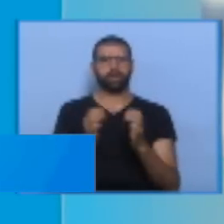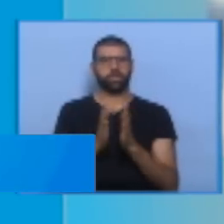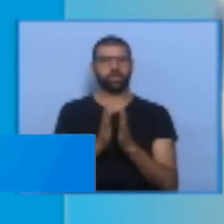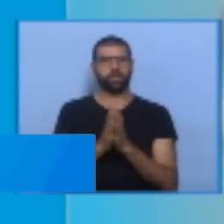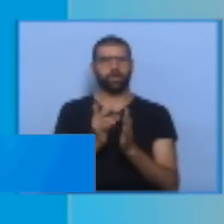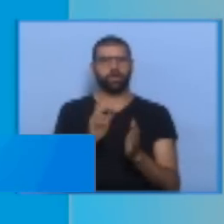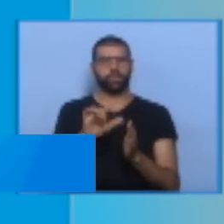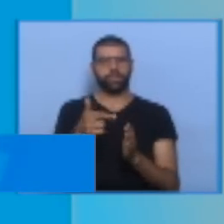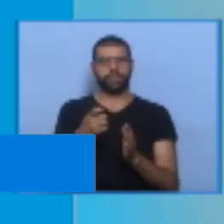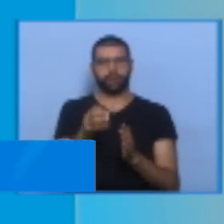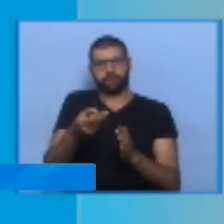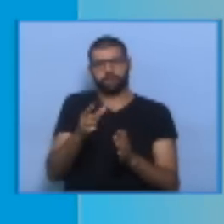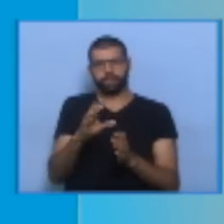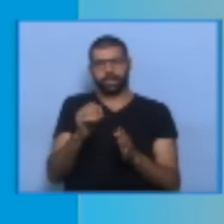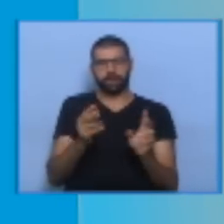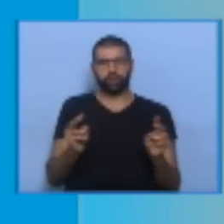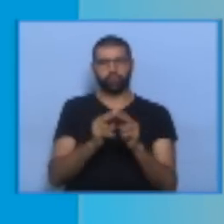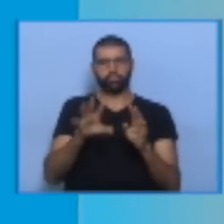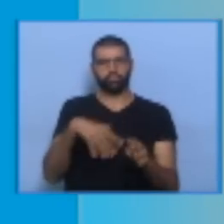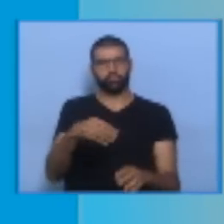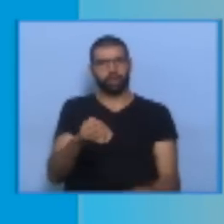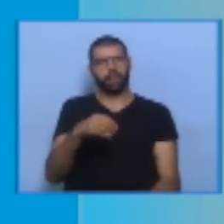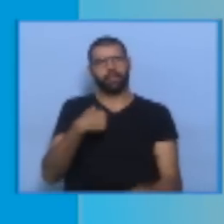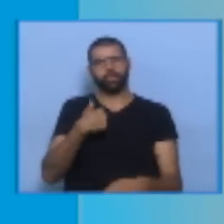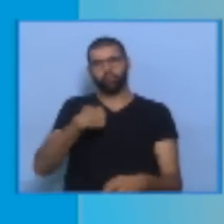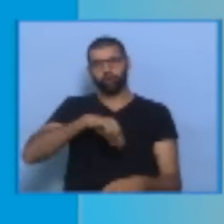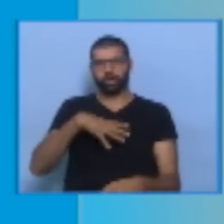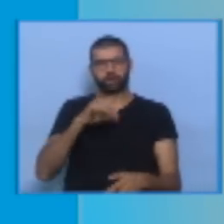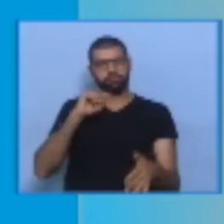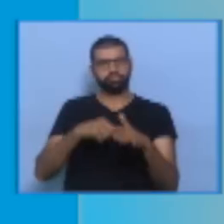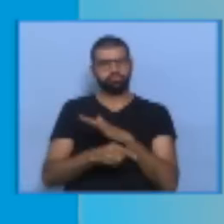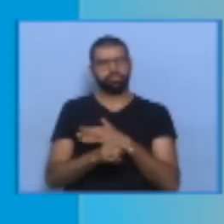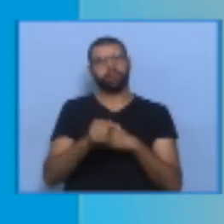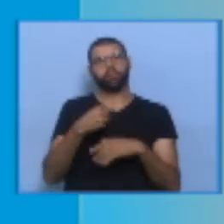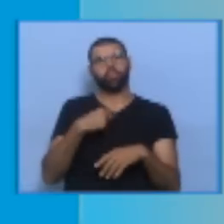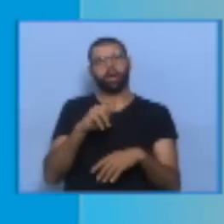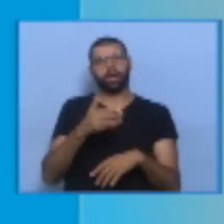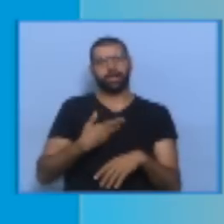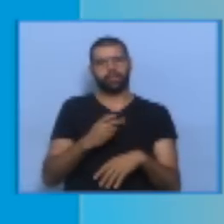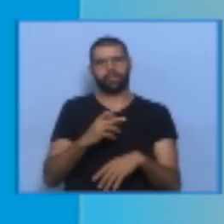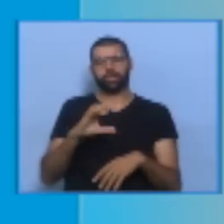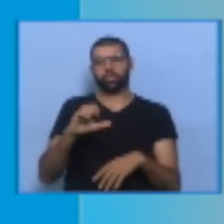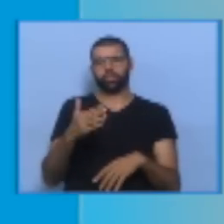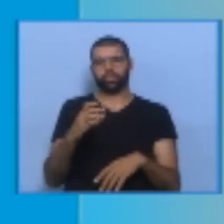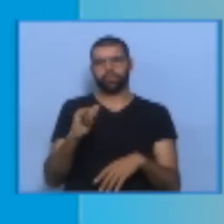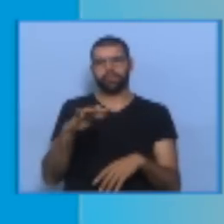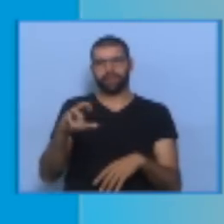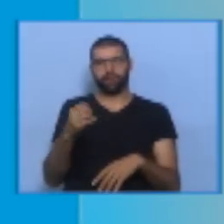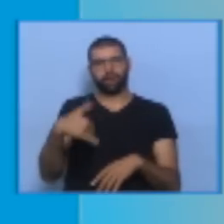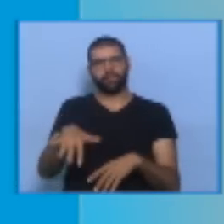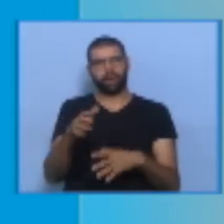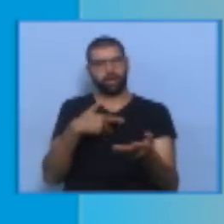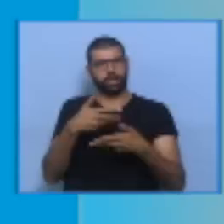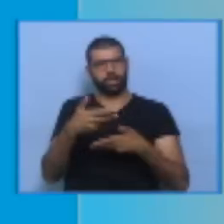de Paulo. É um encontro mundial cujo alcance queremos aprofundar com Alda Coceiro, com quem iremos conversar